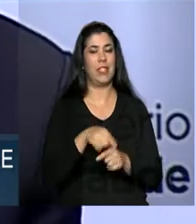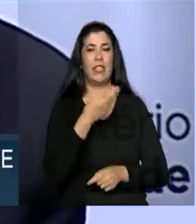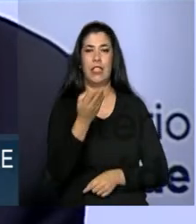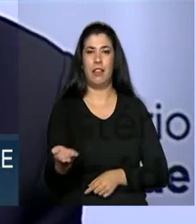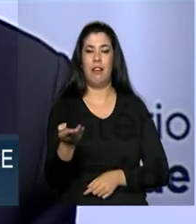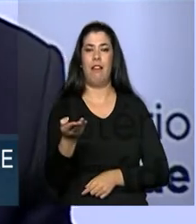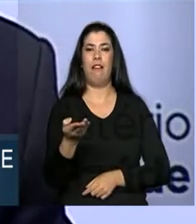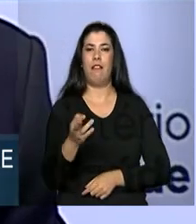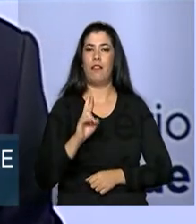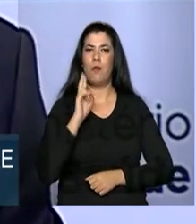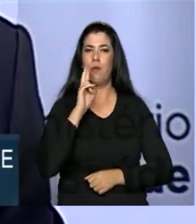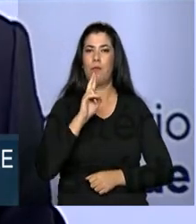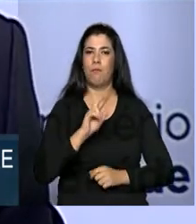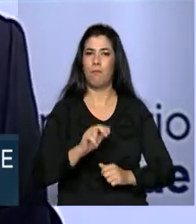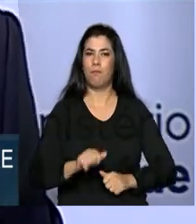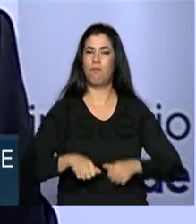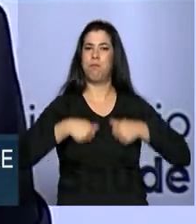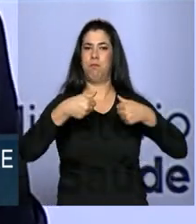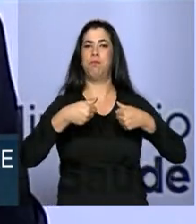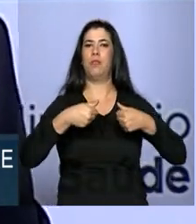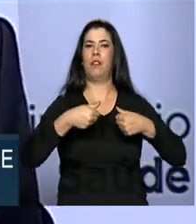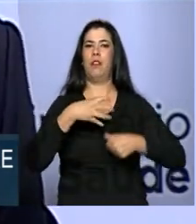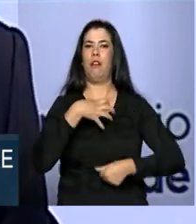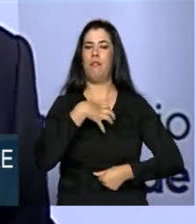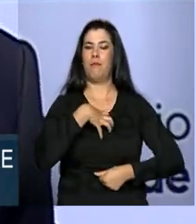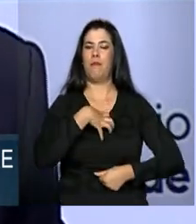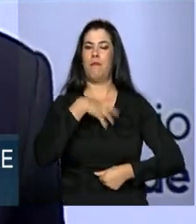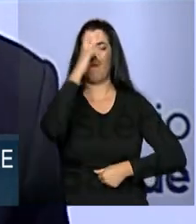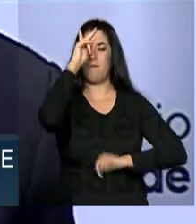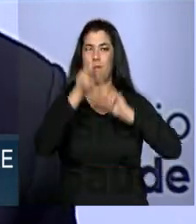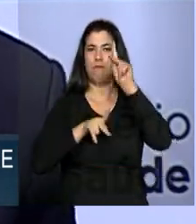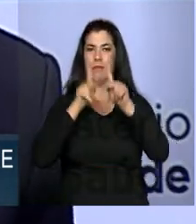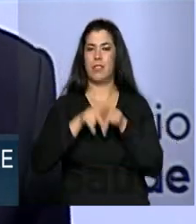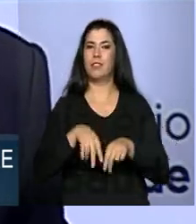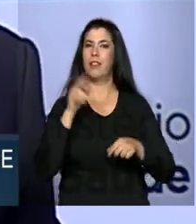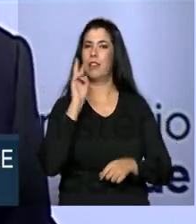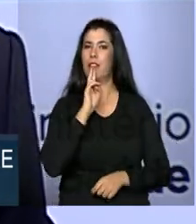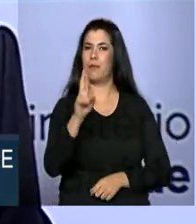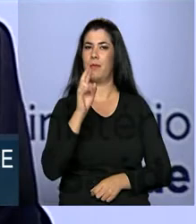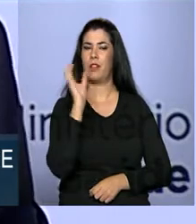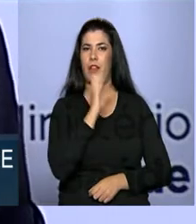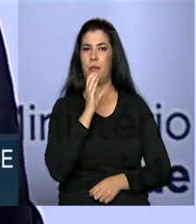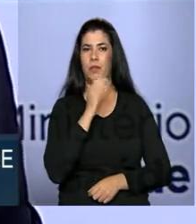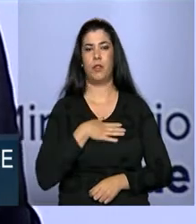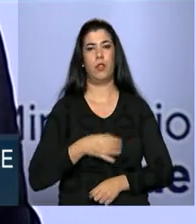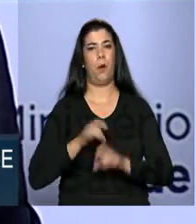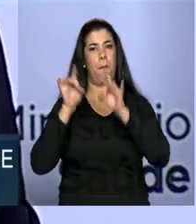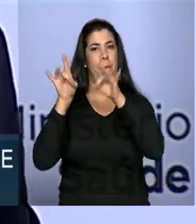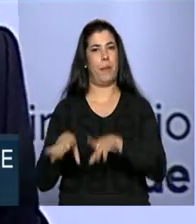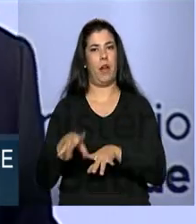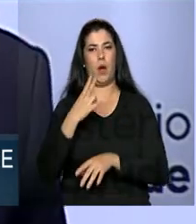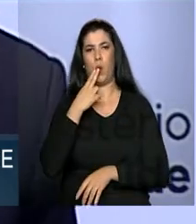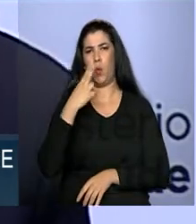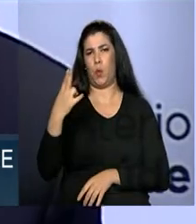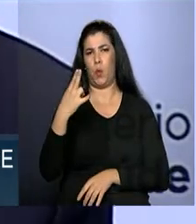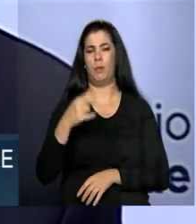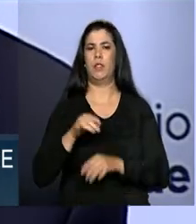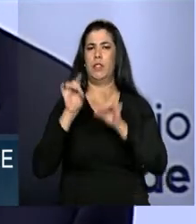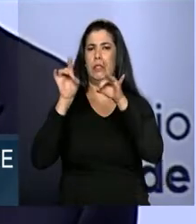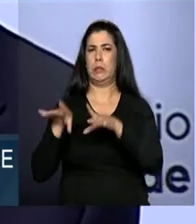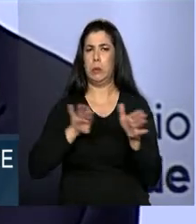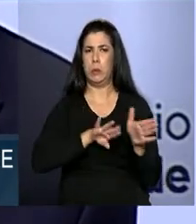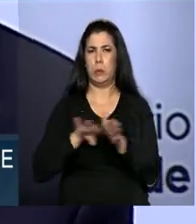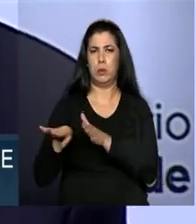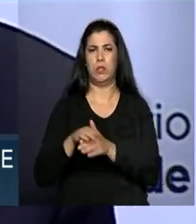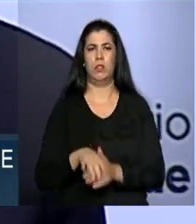é um reforço positivo para a população, porque o benefício é imediato. Quando se deixa de fumar, quando se deixa de beber álcool